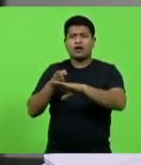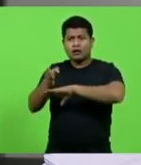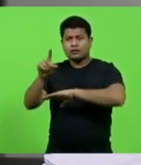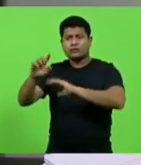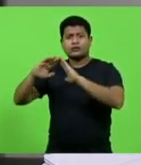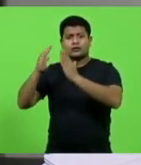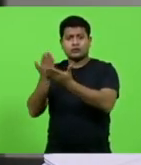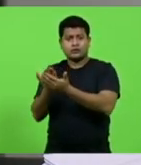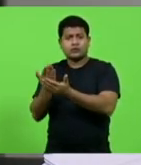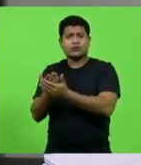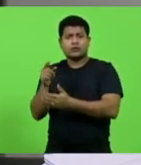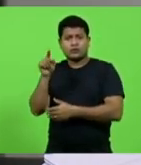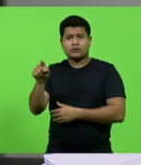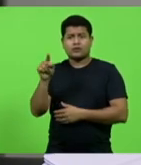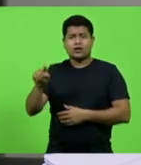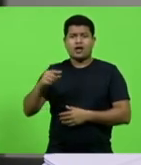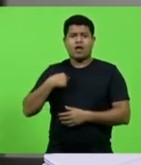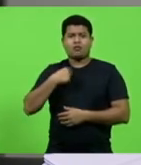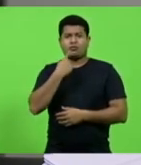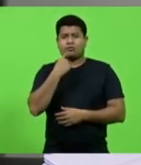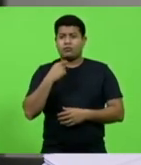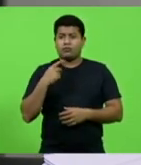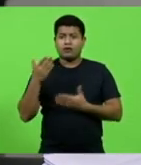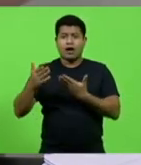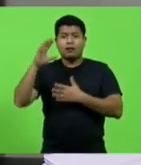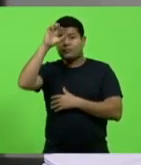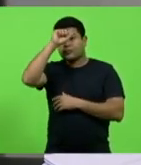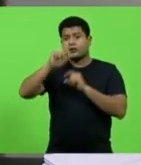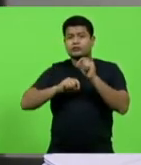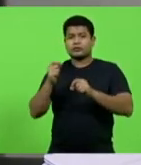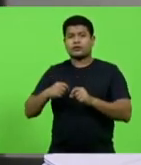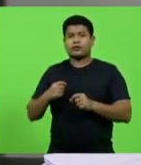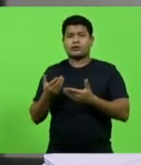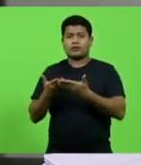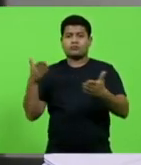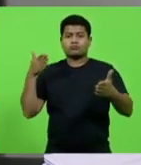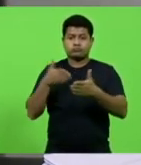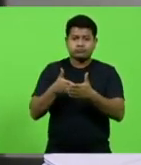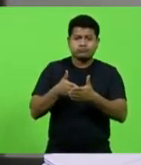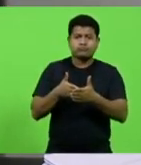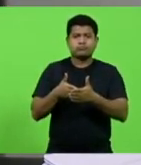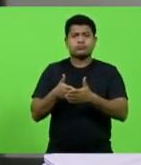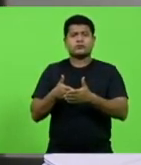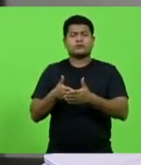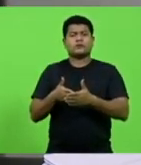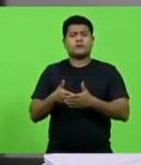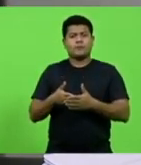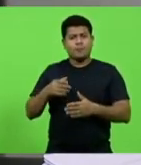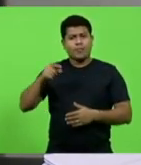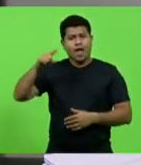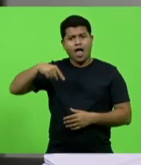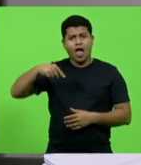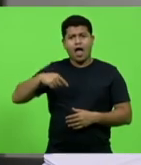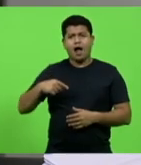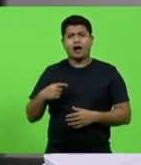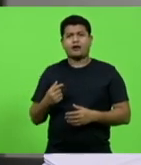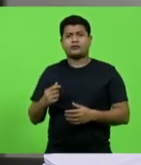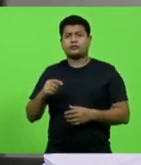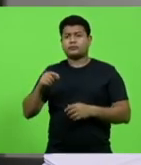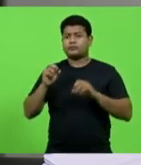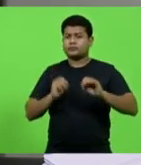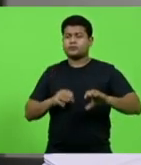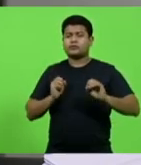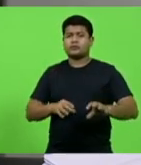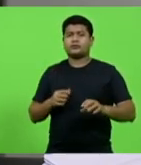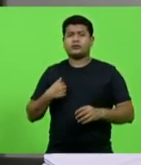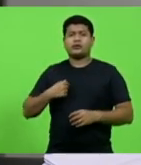do professor, a ter o não do aluno, é a ter a tranquinha na hora do recreio. Isso é educação. E eu não consigo